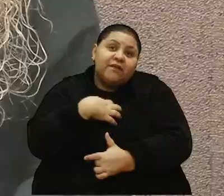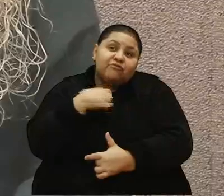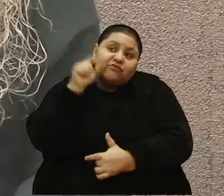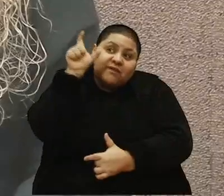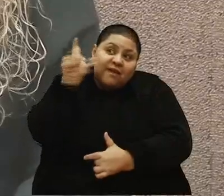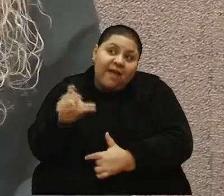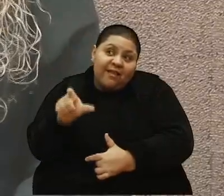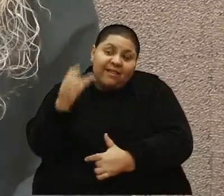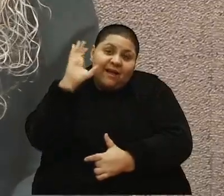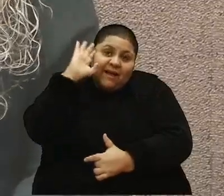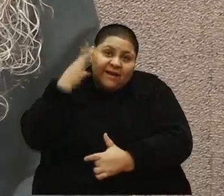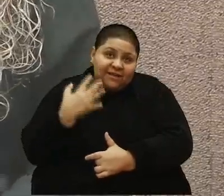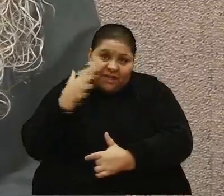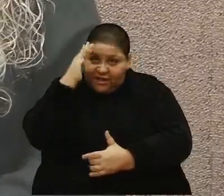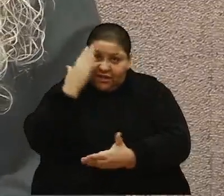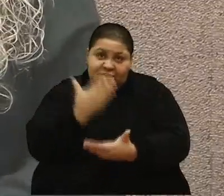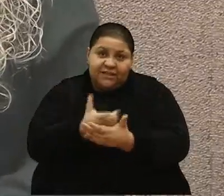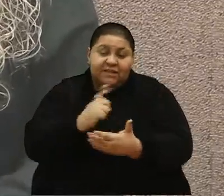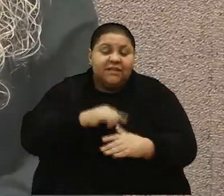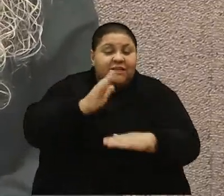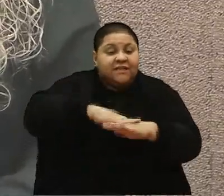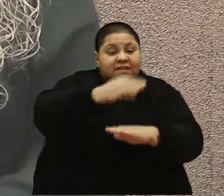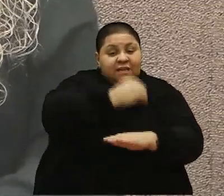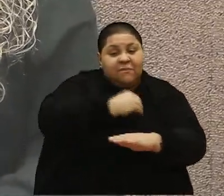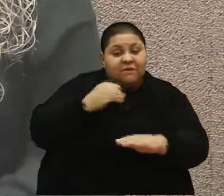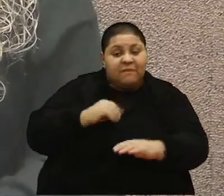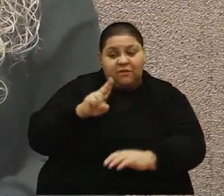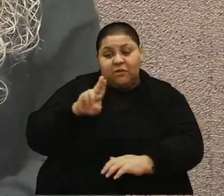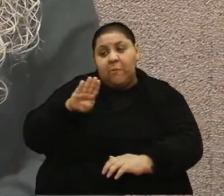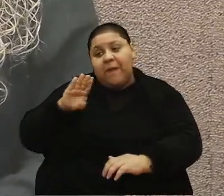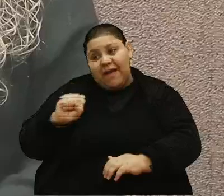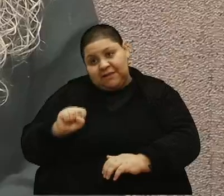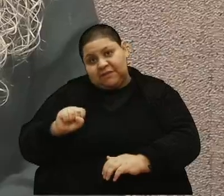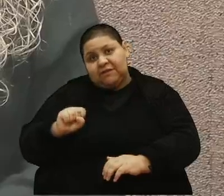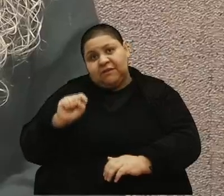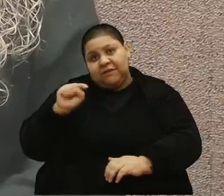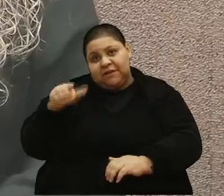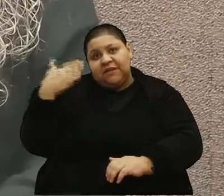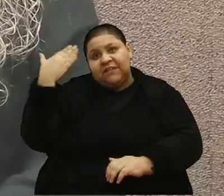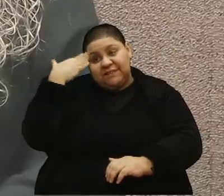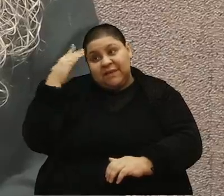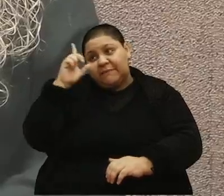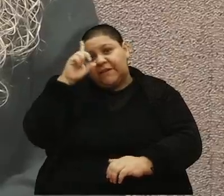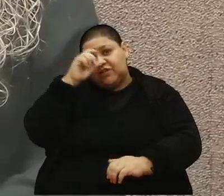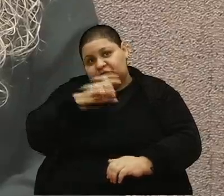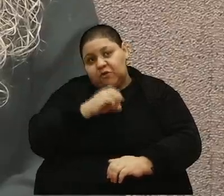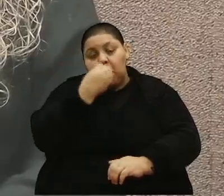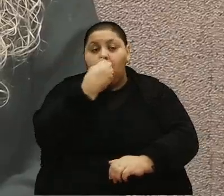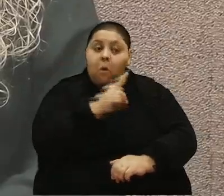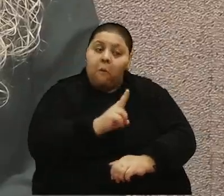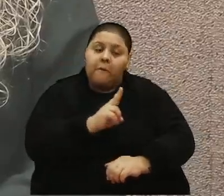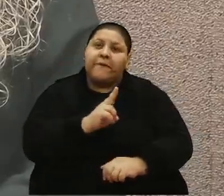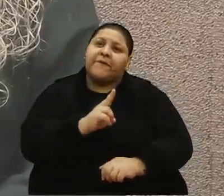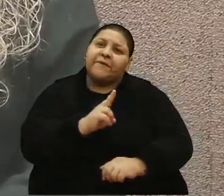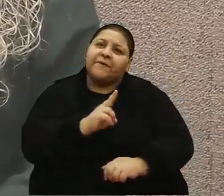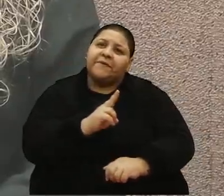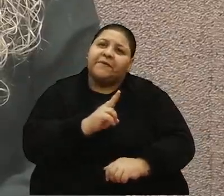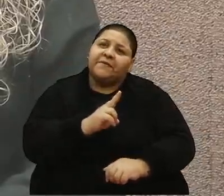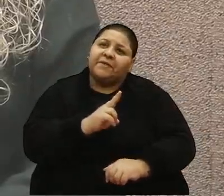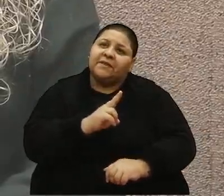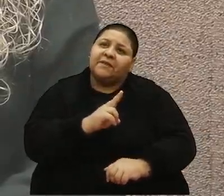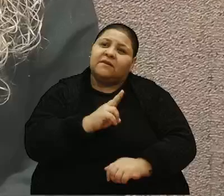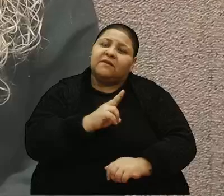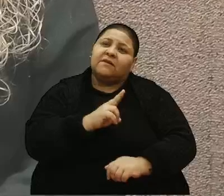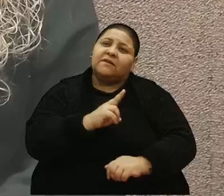tá? Ou ter mais médico na UBS, tá? Que isso a gente sabe que é difícil, ou bem a